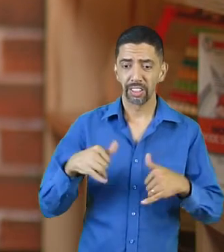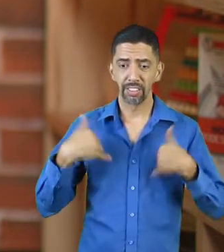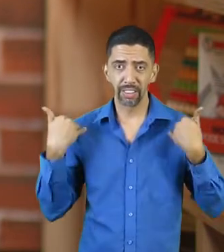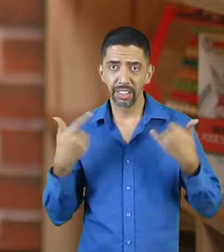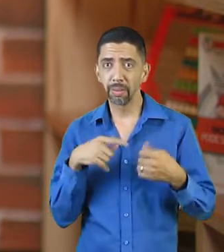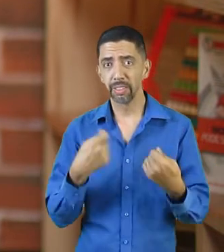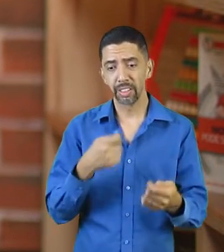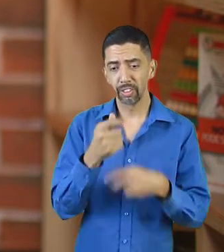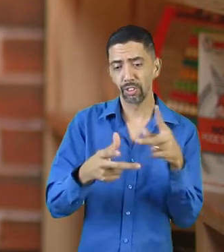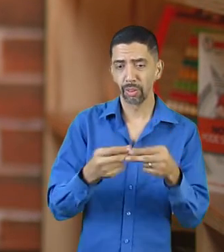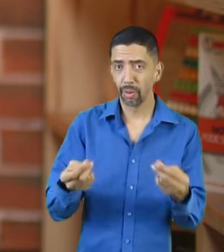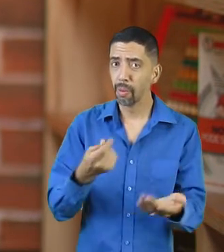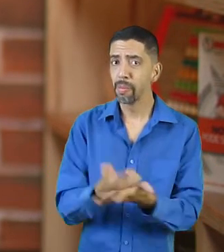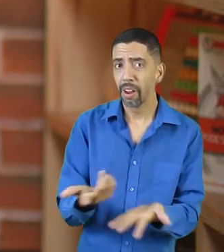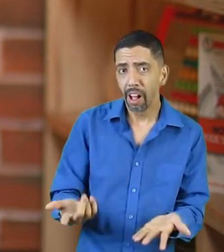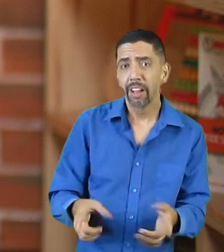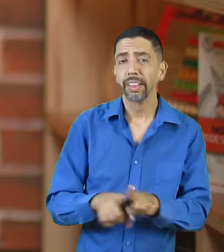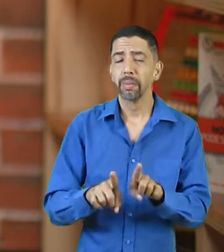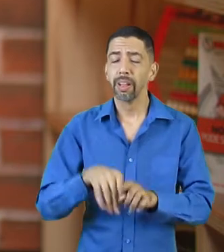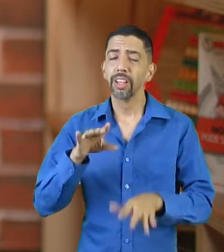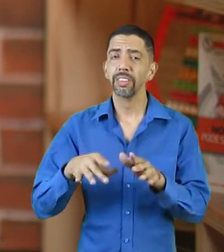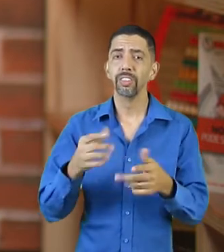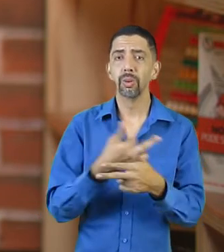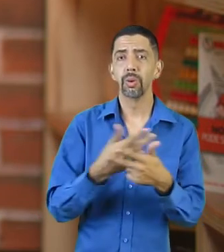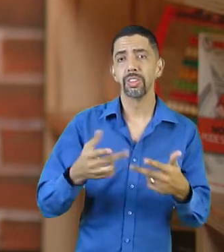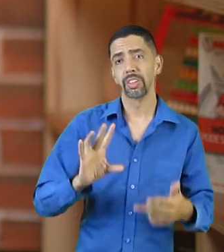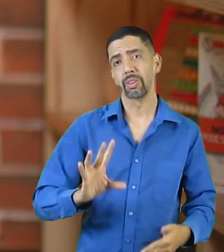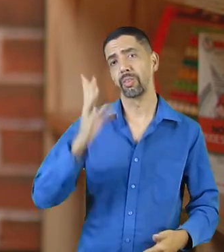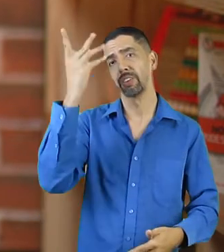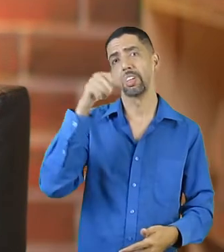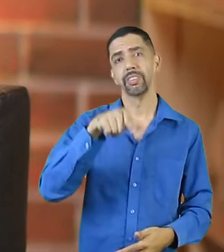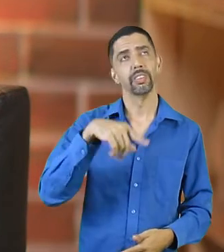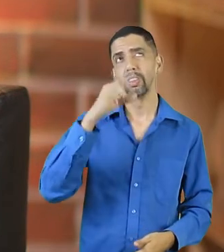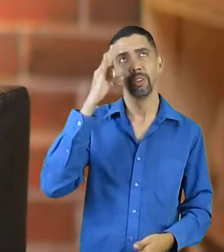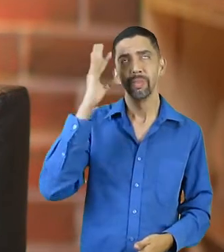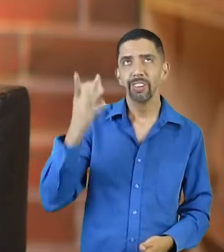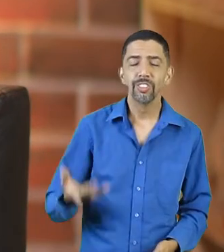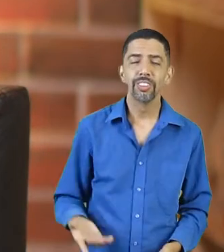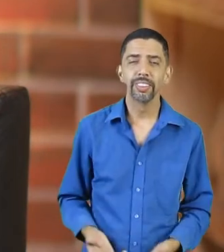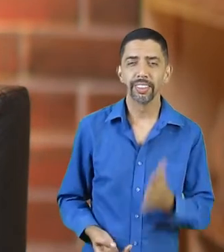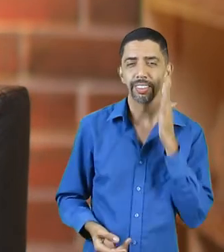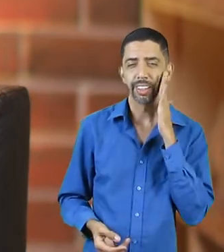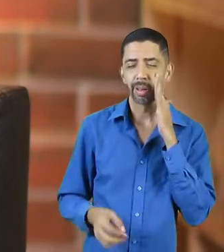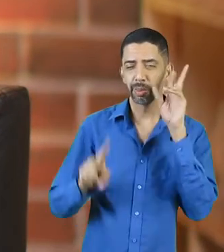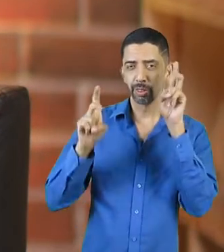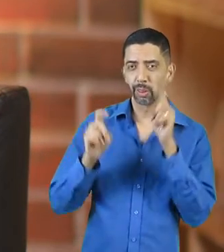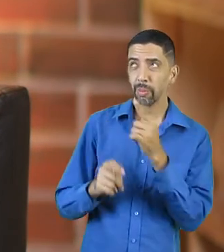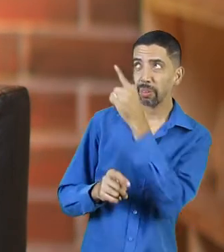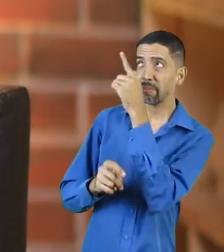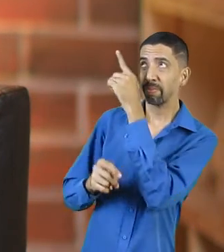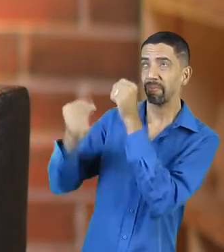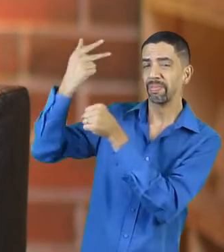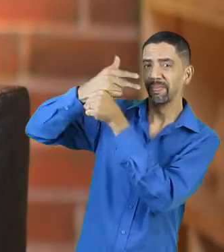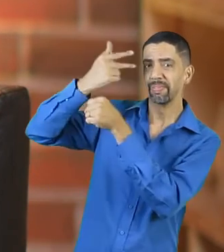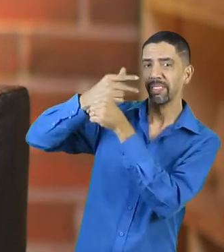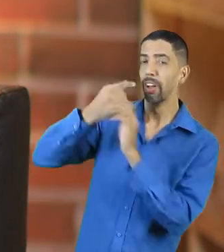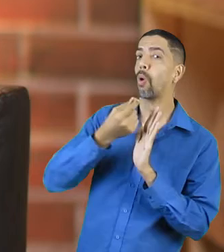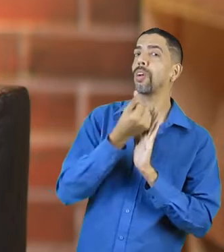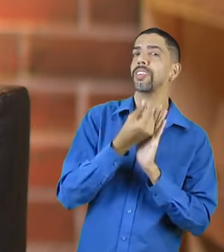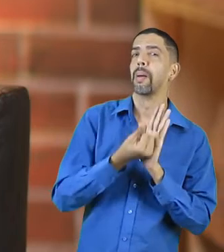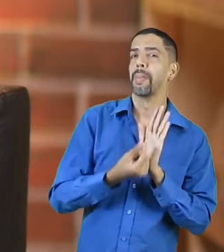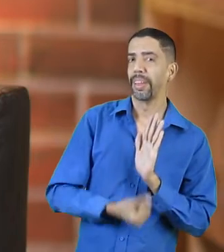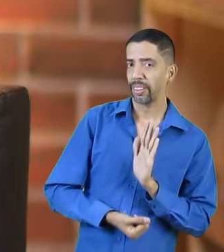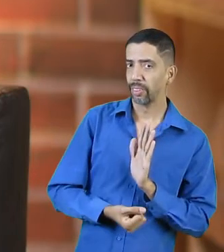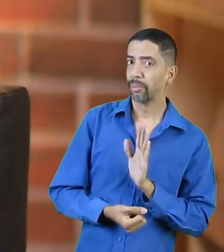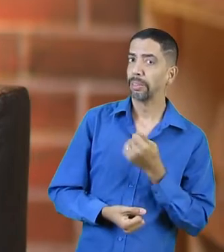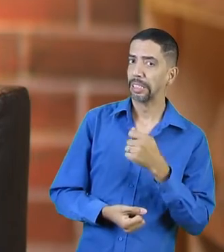outro recurso. E ainda as eventualidades. Por isso, sabe lá no orçamento financeiro, vou deixar aqui o card do orçamento